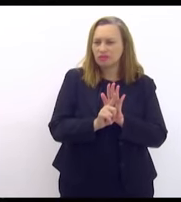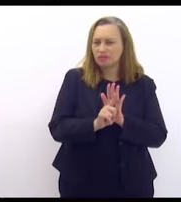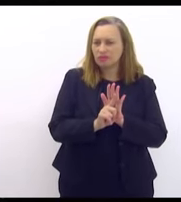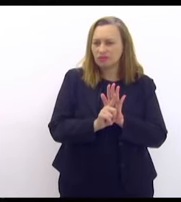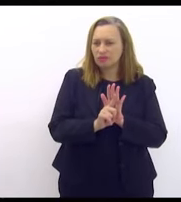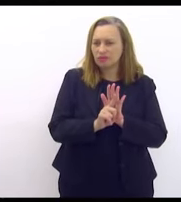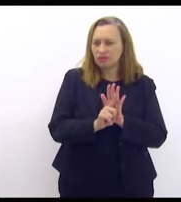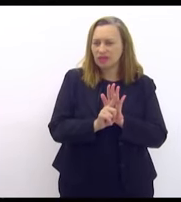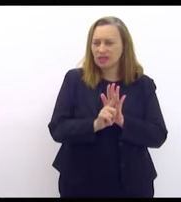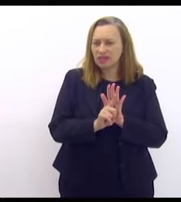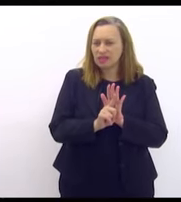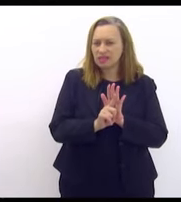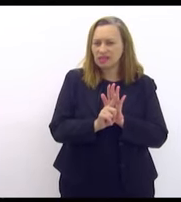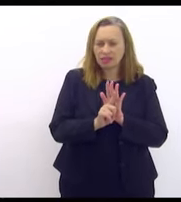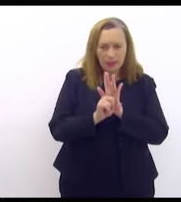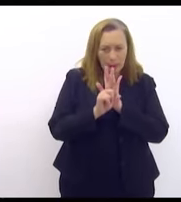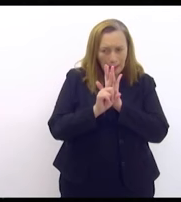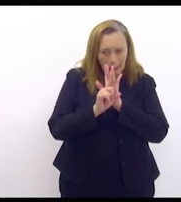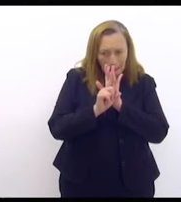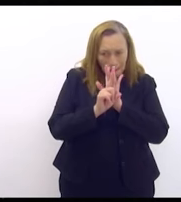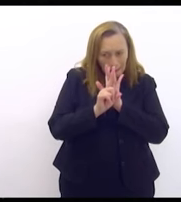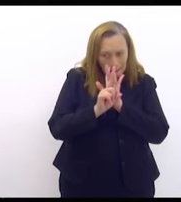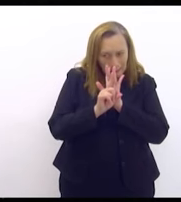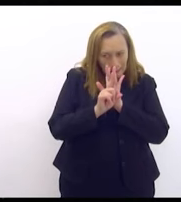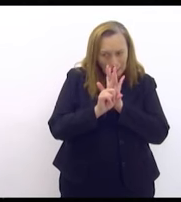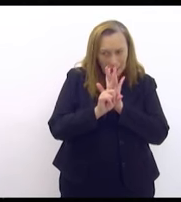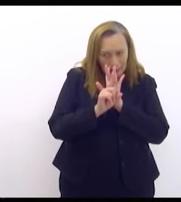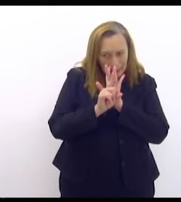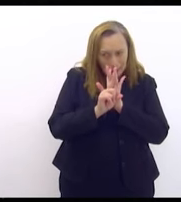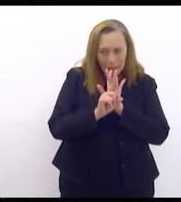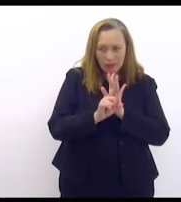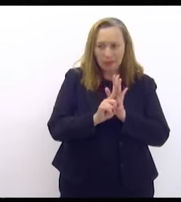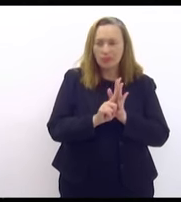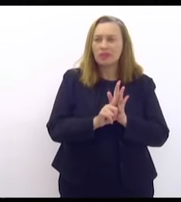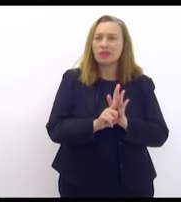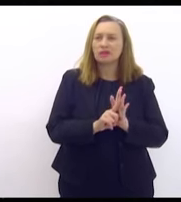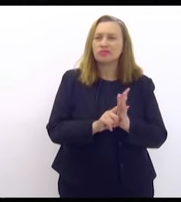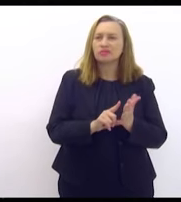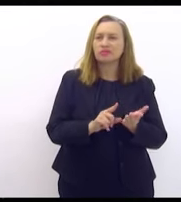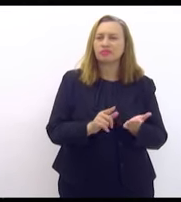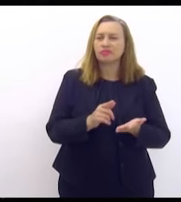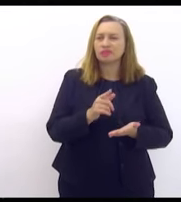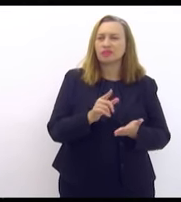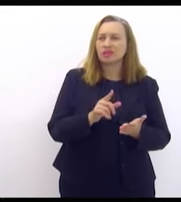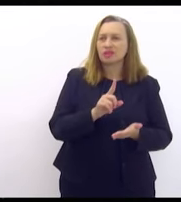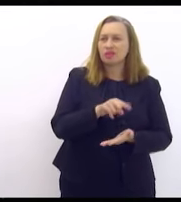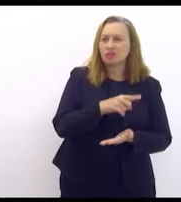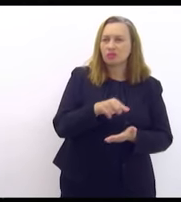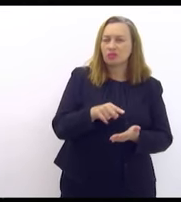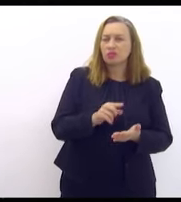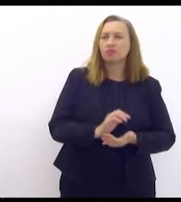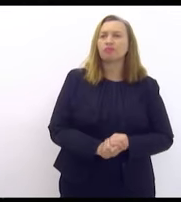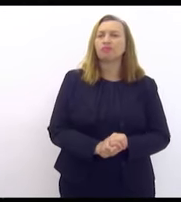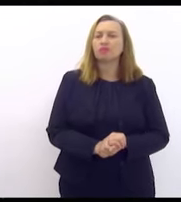de benefícios fiscais nos casos de entidades condenadas por